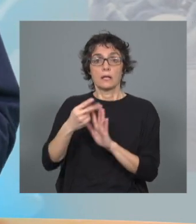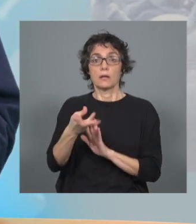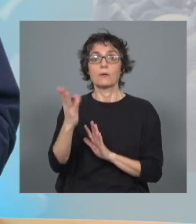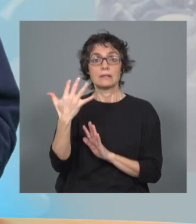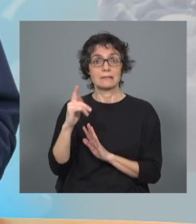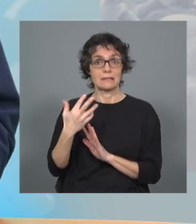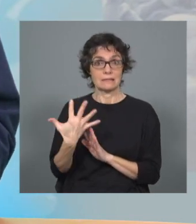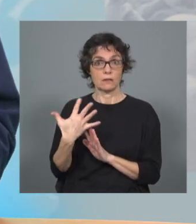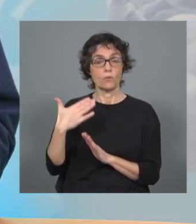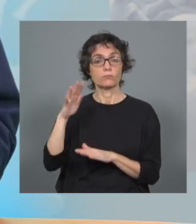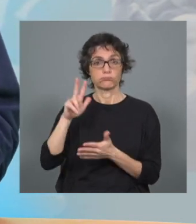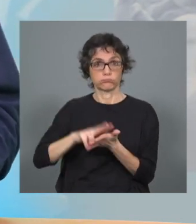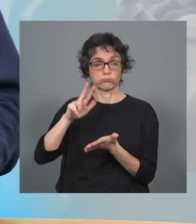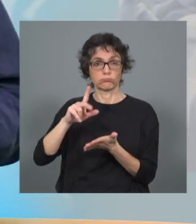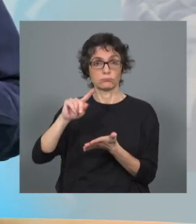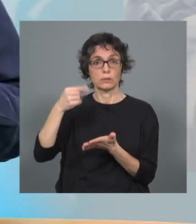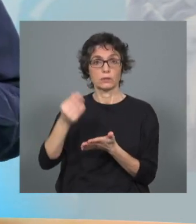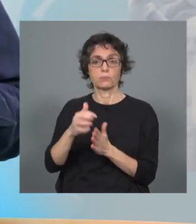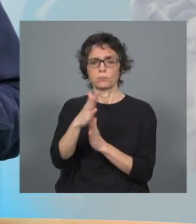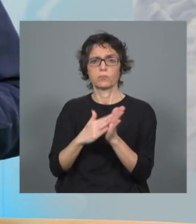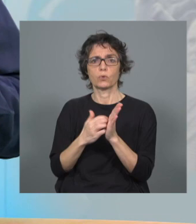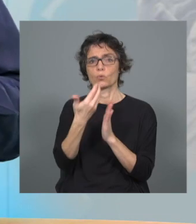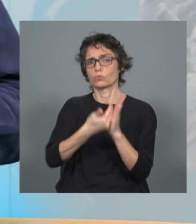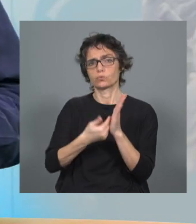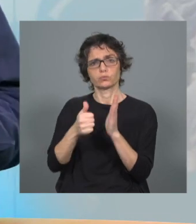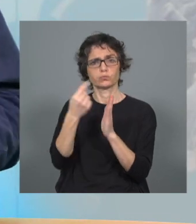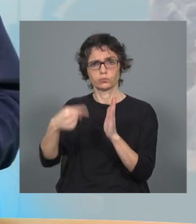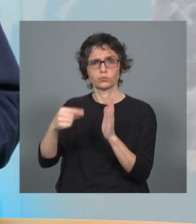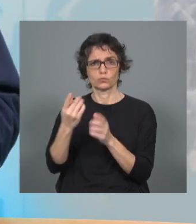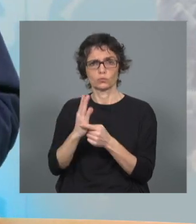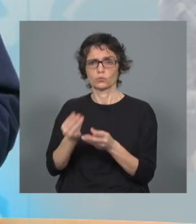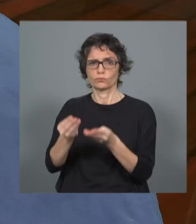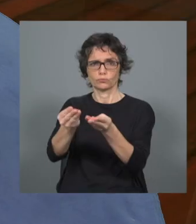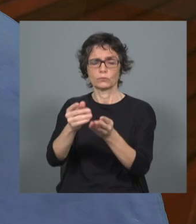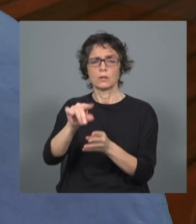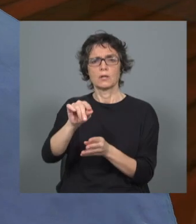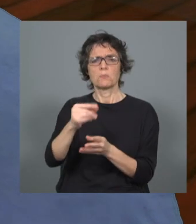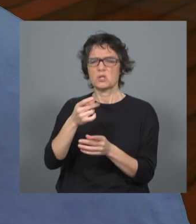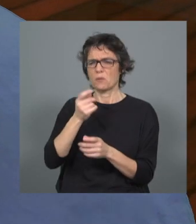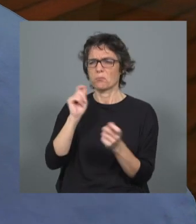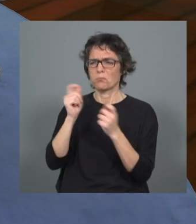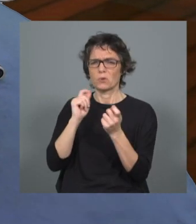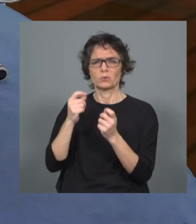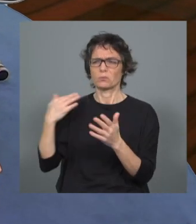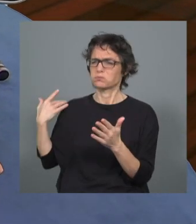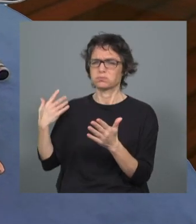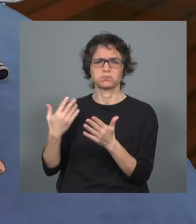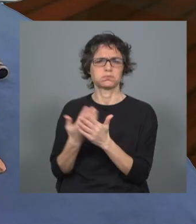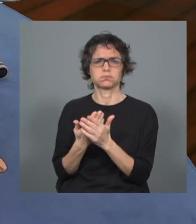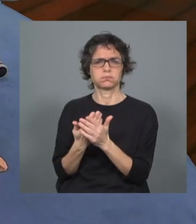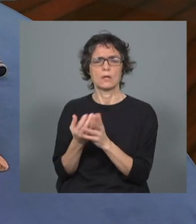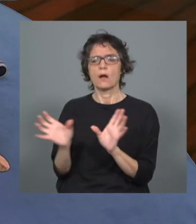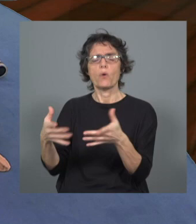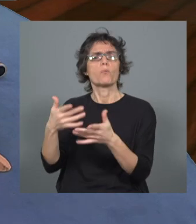formatadas só num diploma, mas já vinha de antes, já vem a ser discutido há muito tempo. A comunidade médica na própria Assembleia da República. Exatamente, a comunidade médica